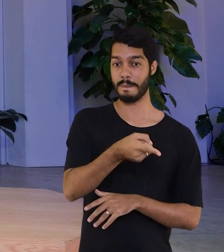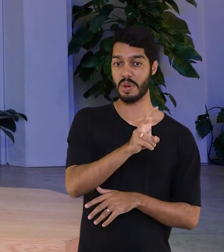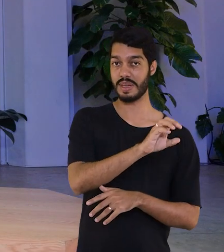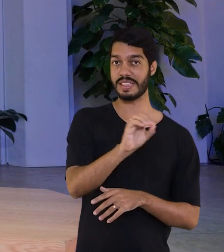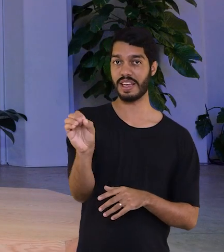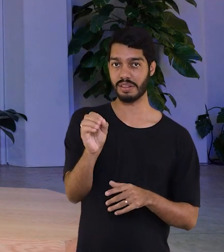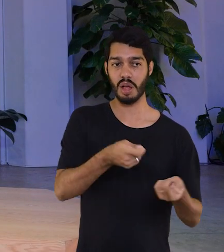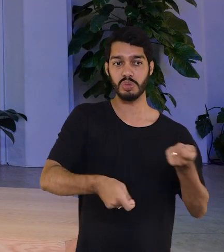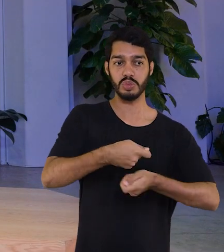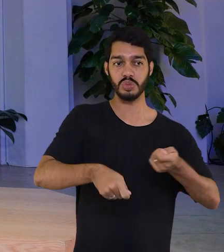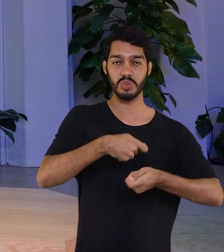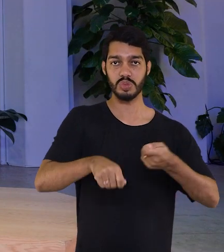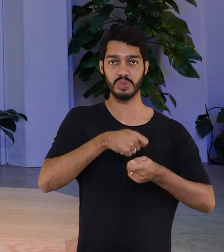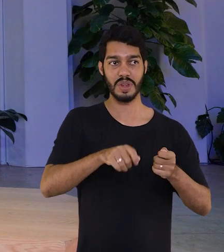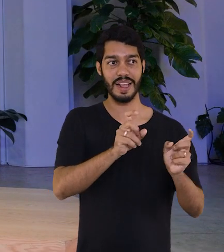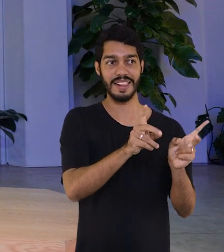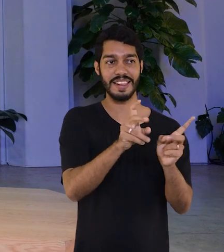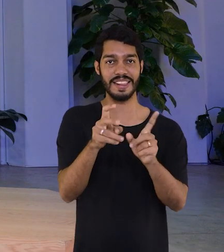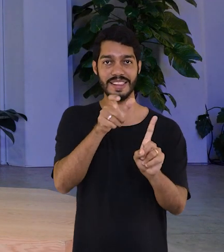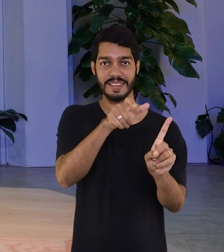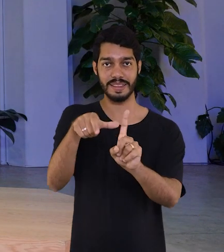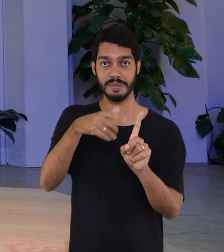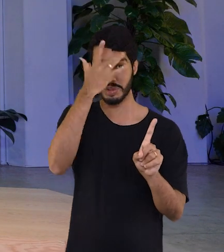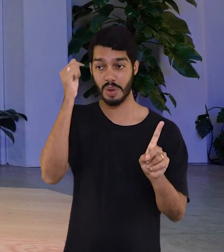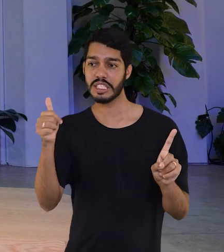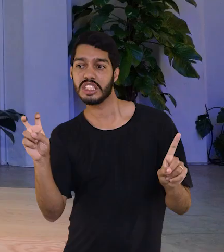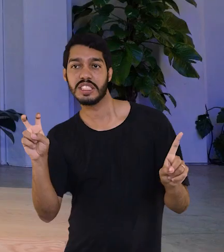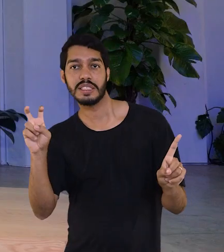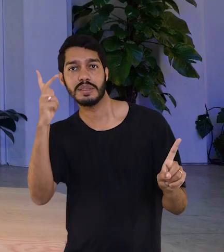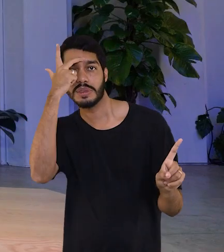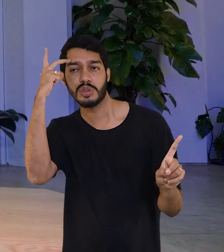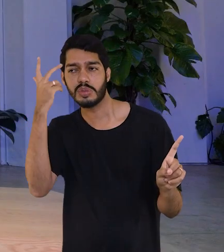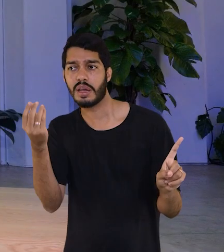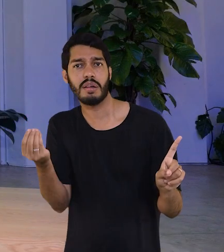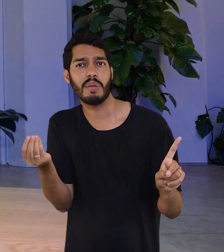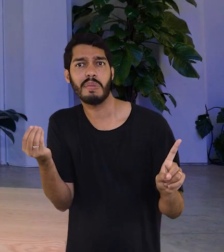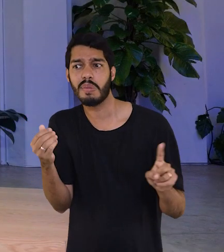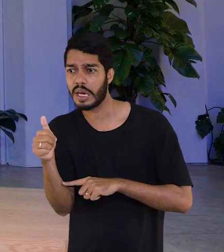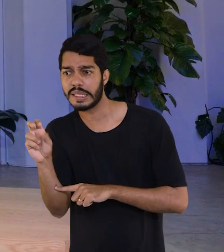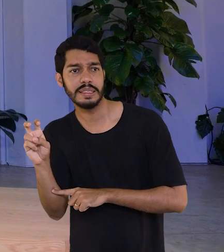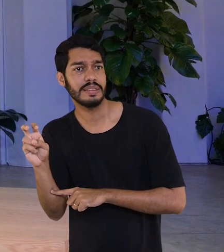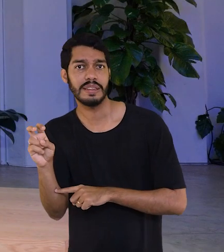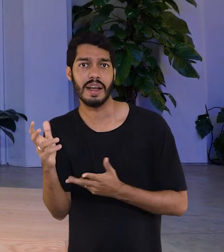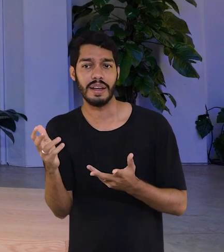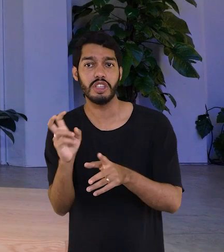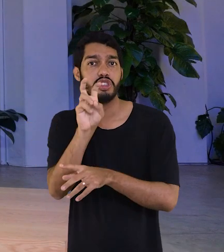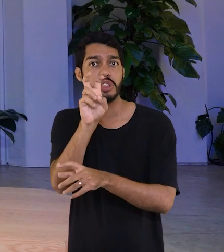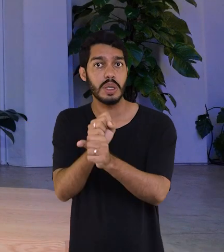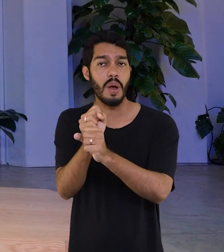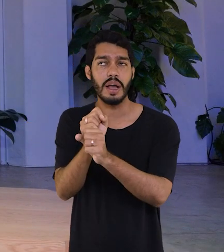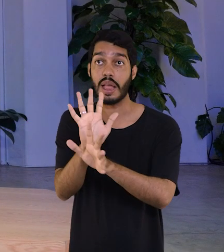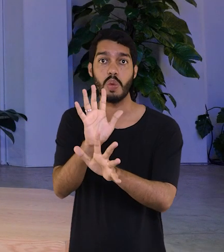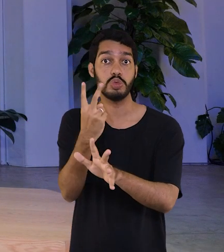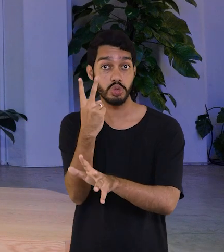né, 1.500 corretores, e com 15 pessoas. Isso seria impossível há,